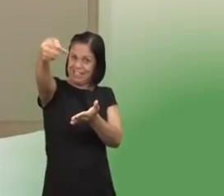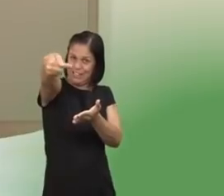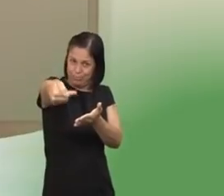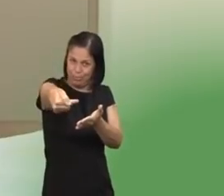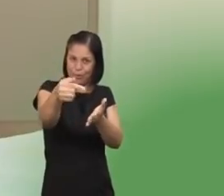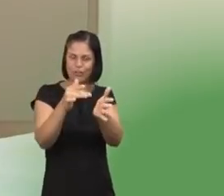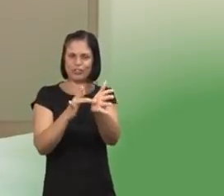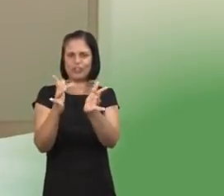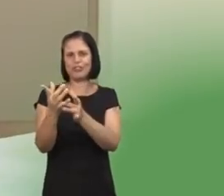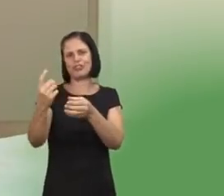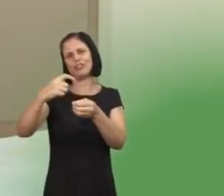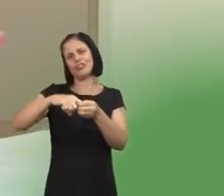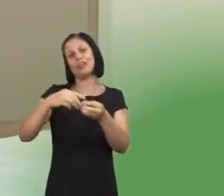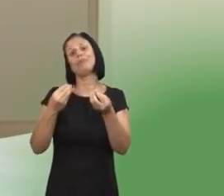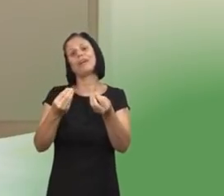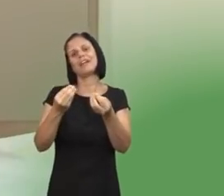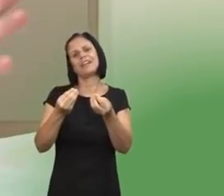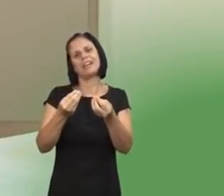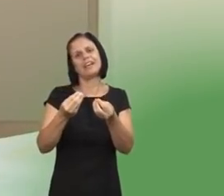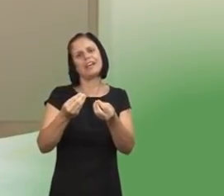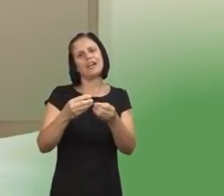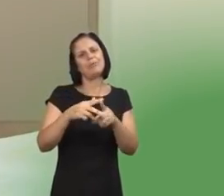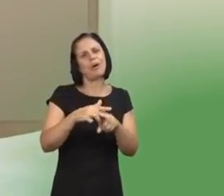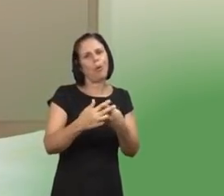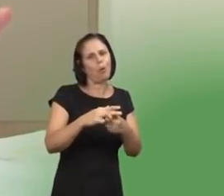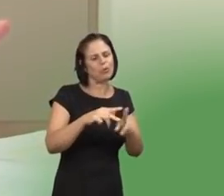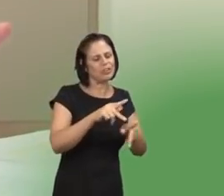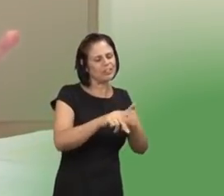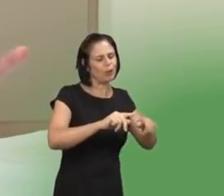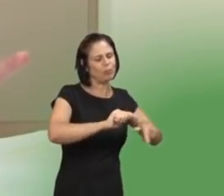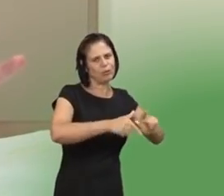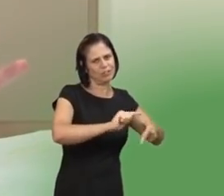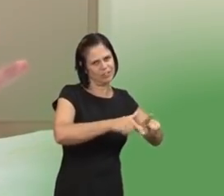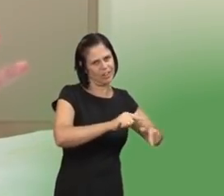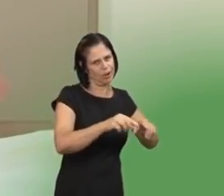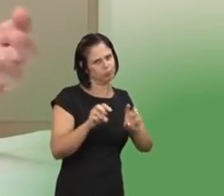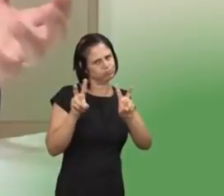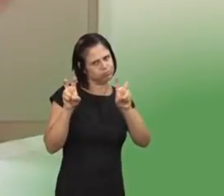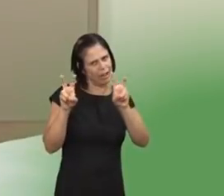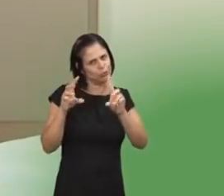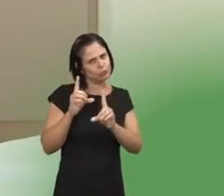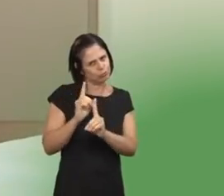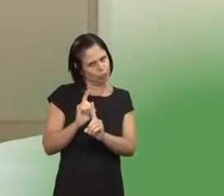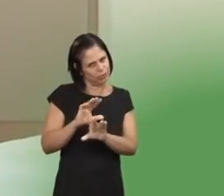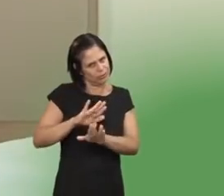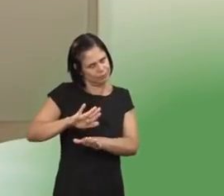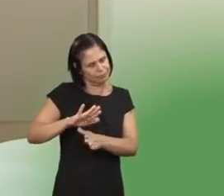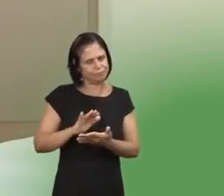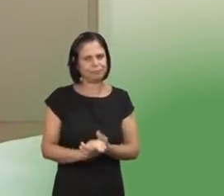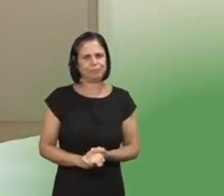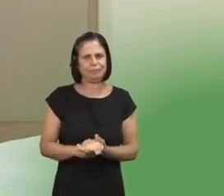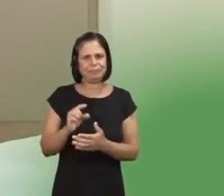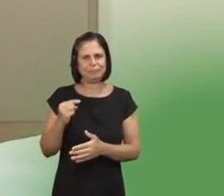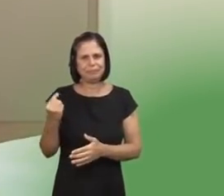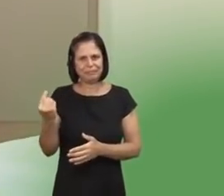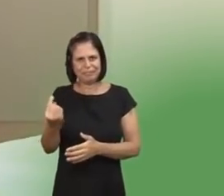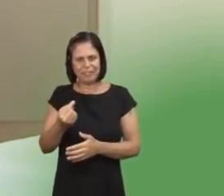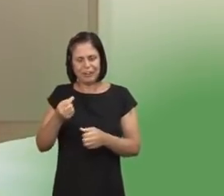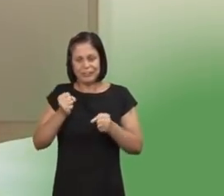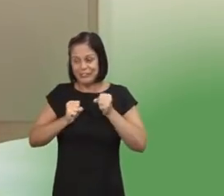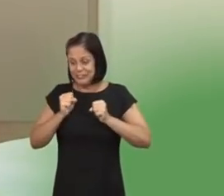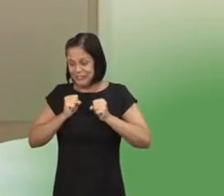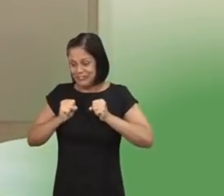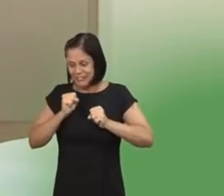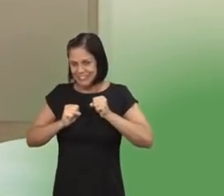fazer um trabalho de restauração de Israel. Isso é um assunto doutrinário. Agora, para nós, a igreja, essa então é a nossa